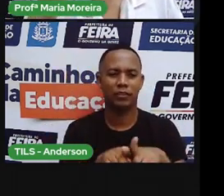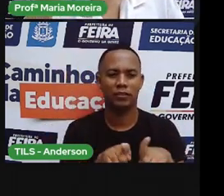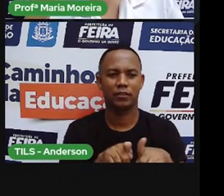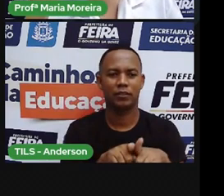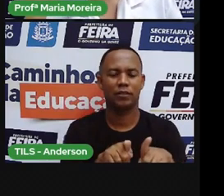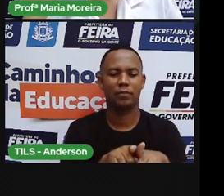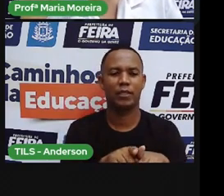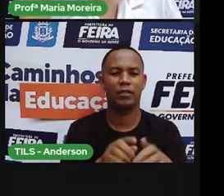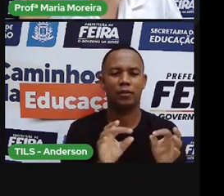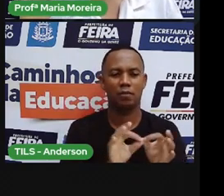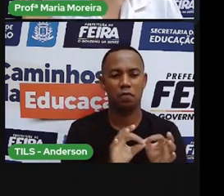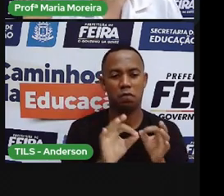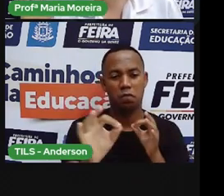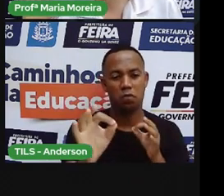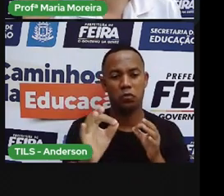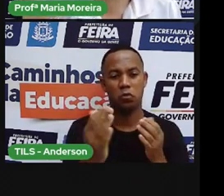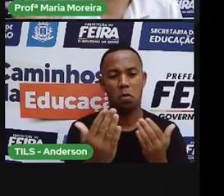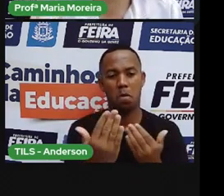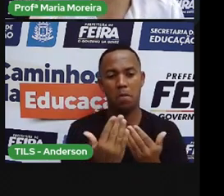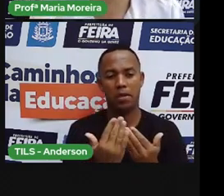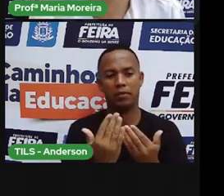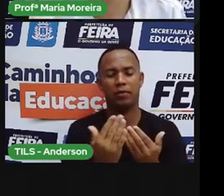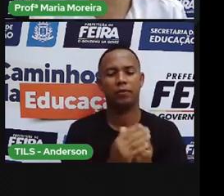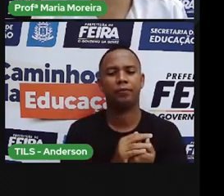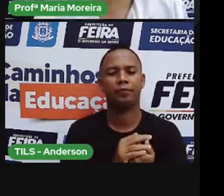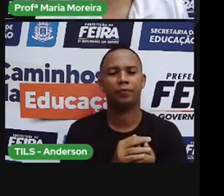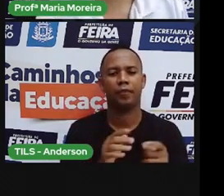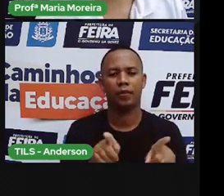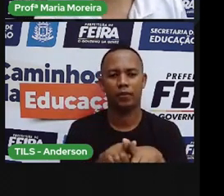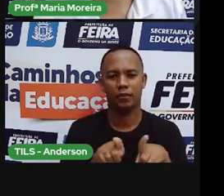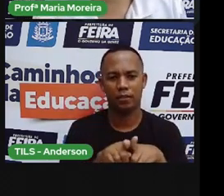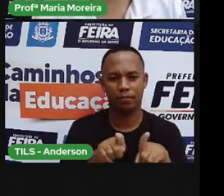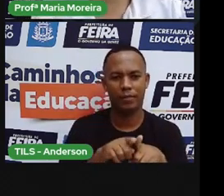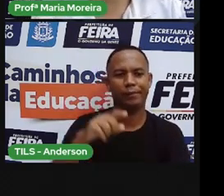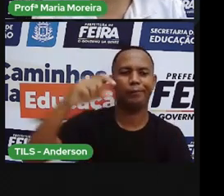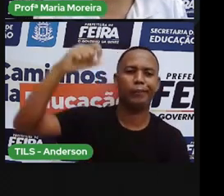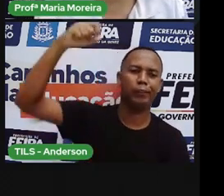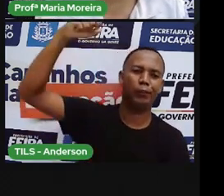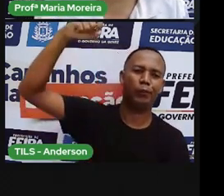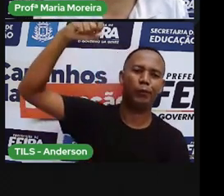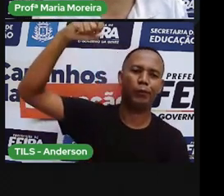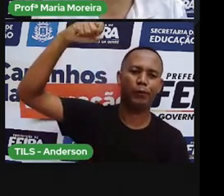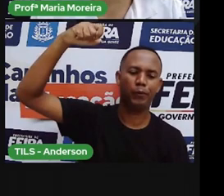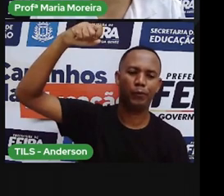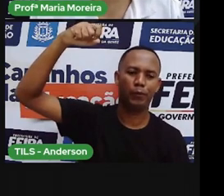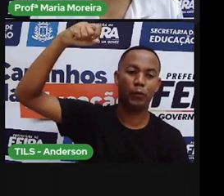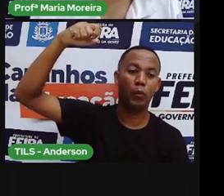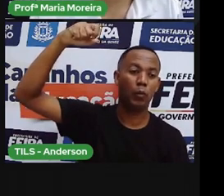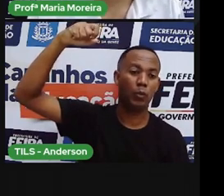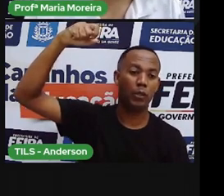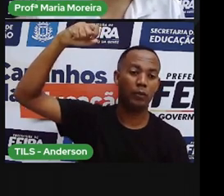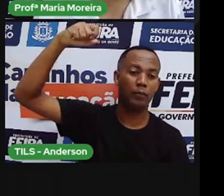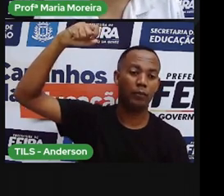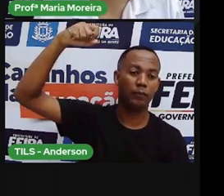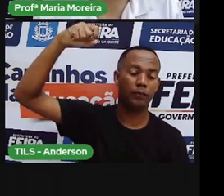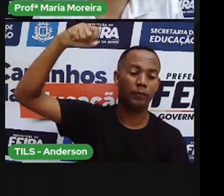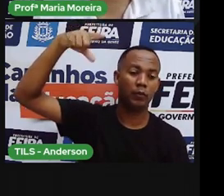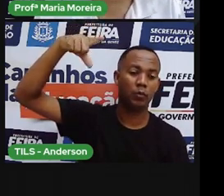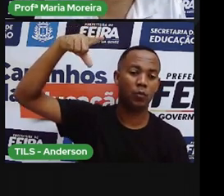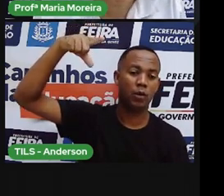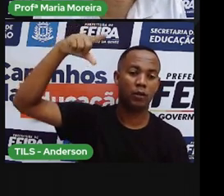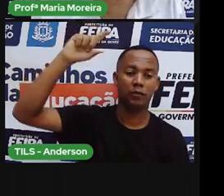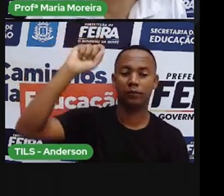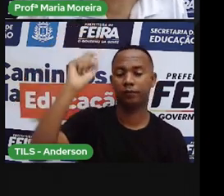o quê? Bem próxima. Isso é influência da Lua, porque a Lua influencia na maré. Se a maré